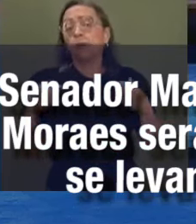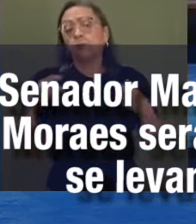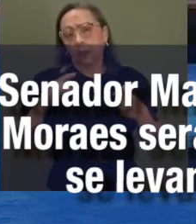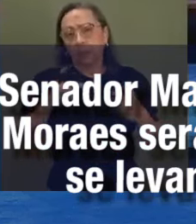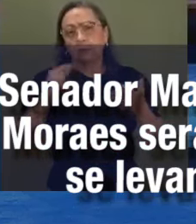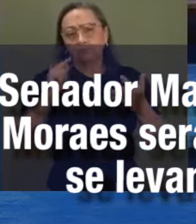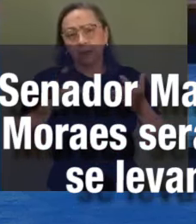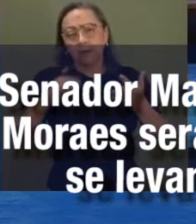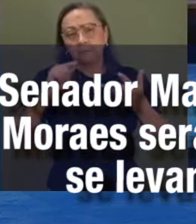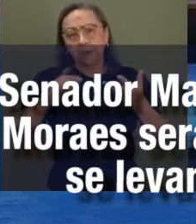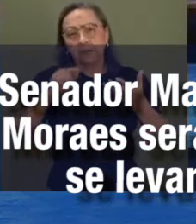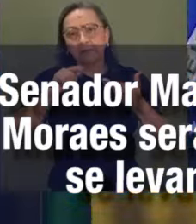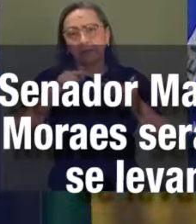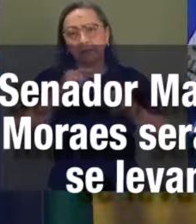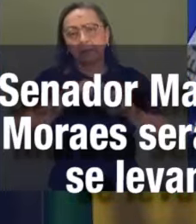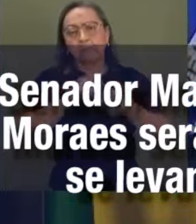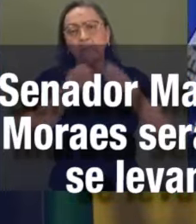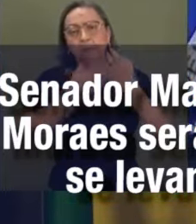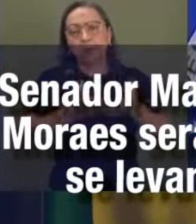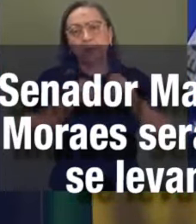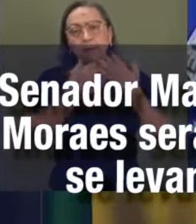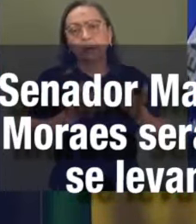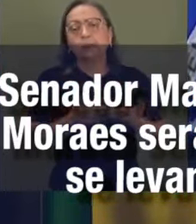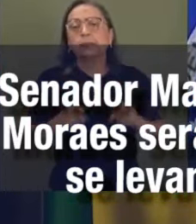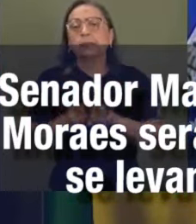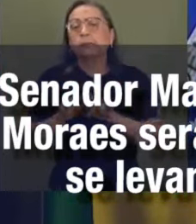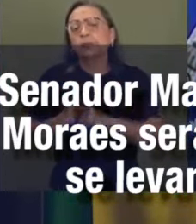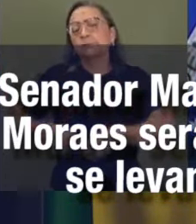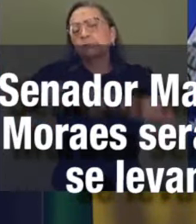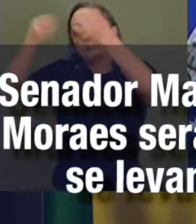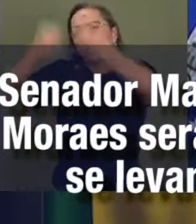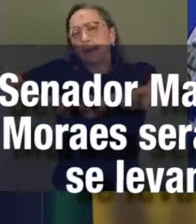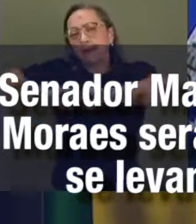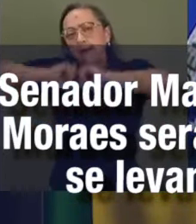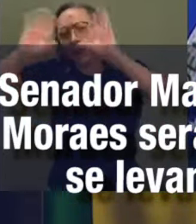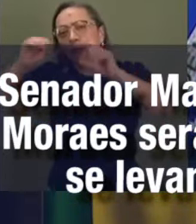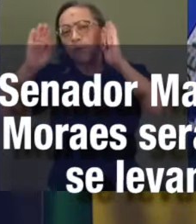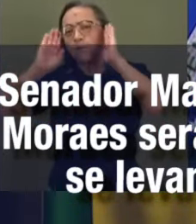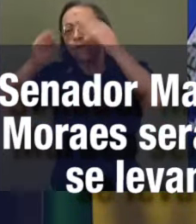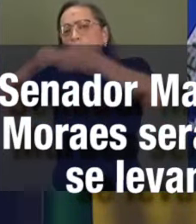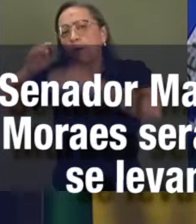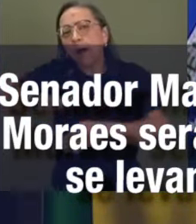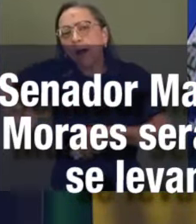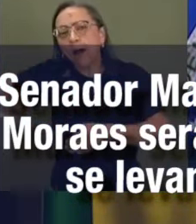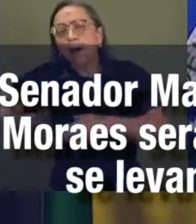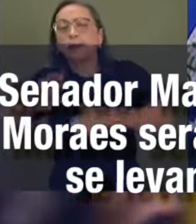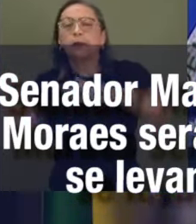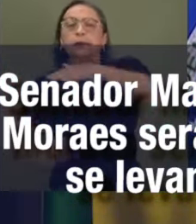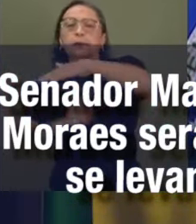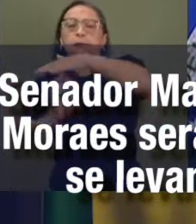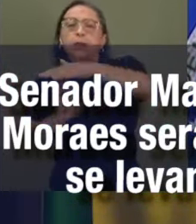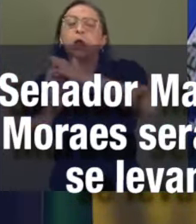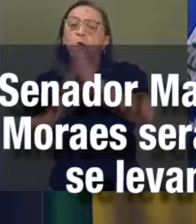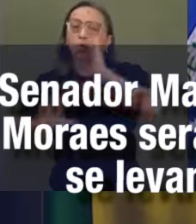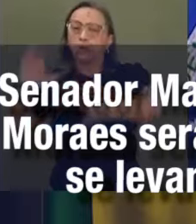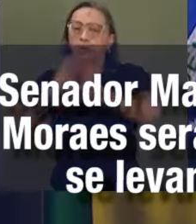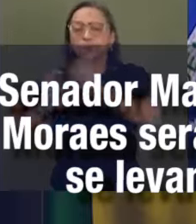falar, esclarecer, principalmente para o consórcio da imprensa, que tem pego aí um vídeo que